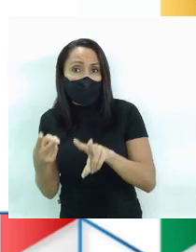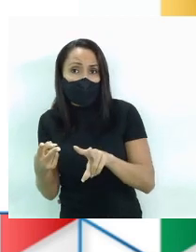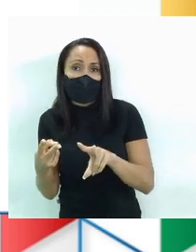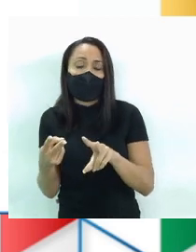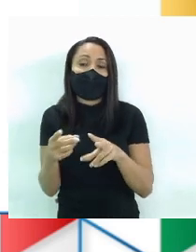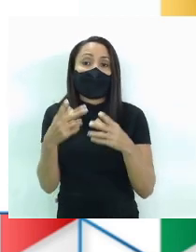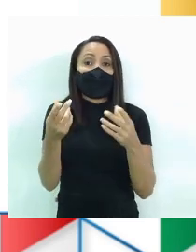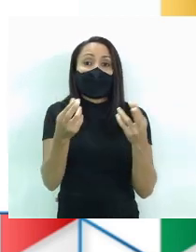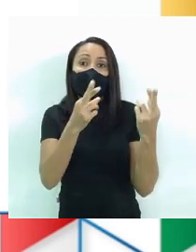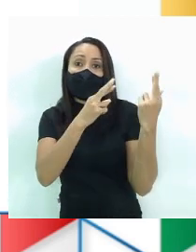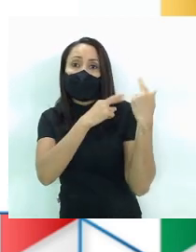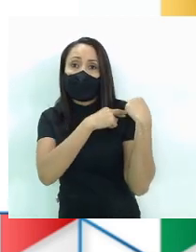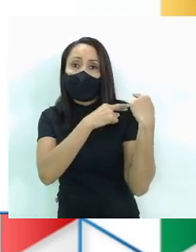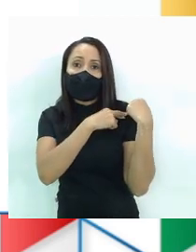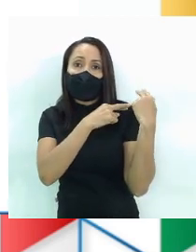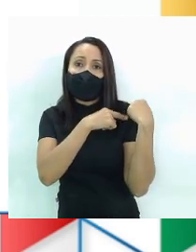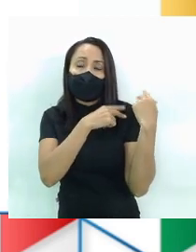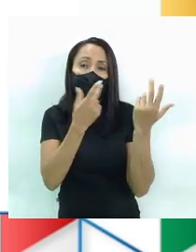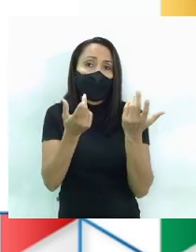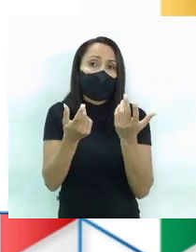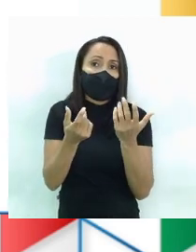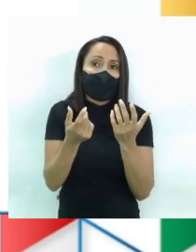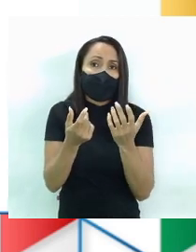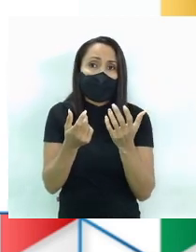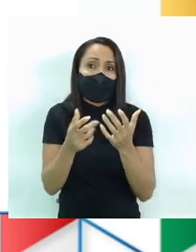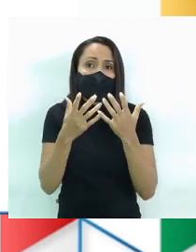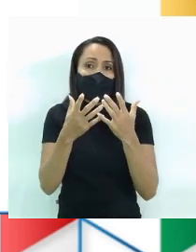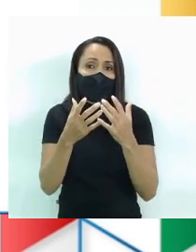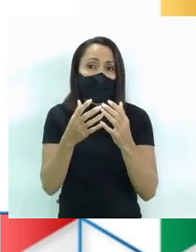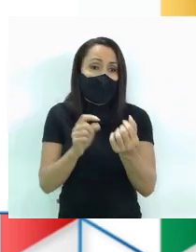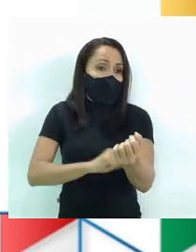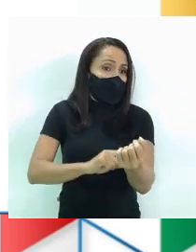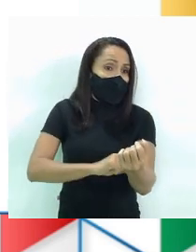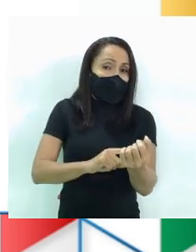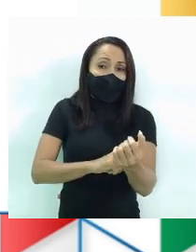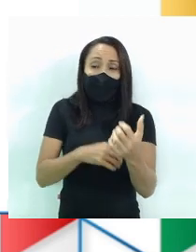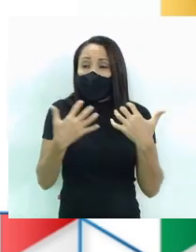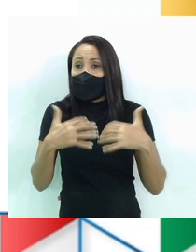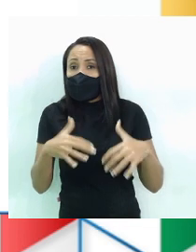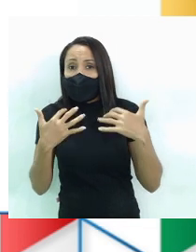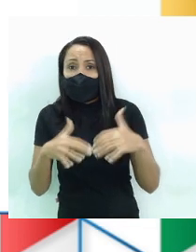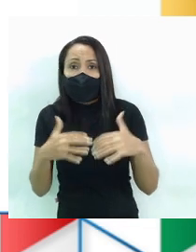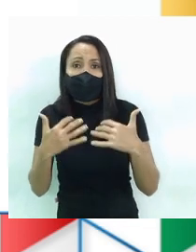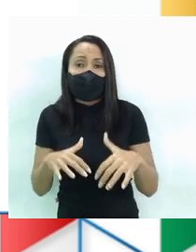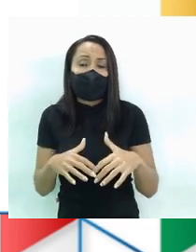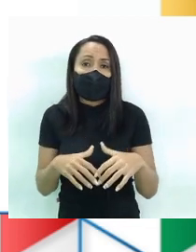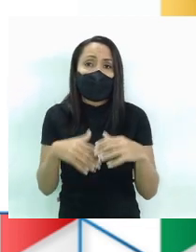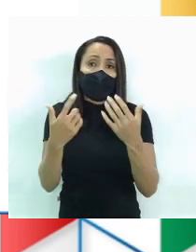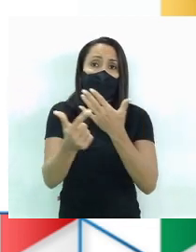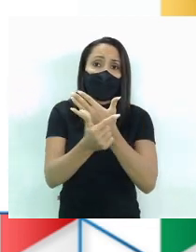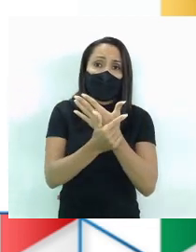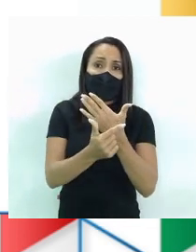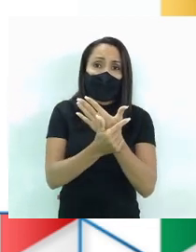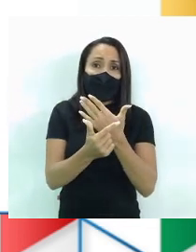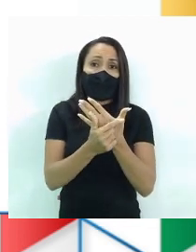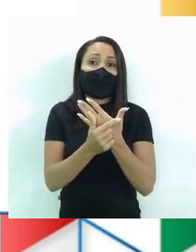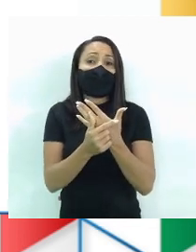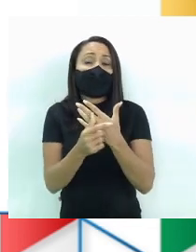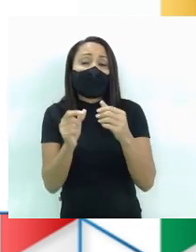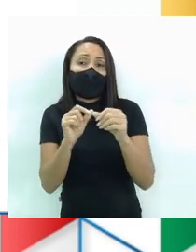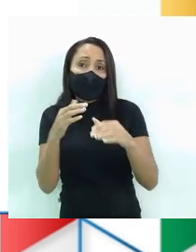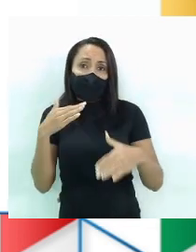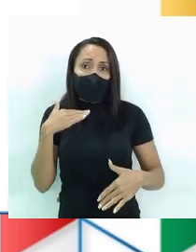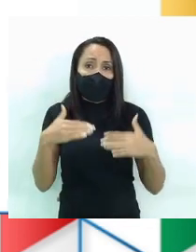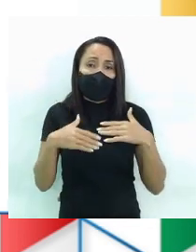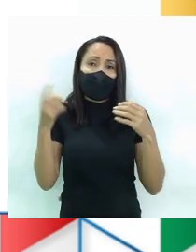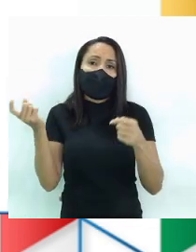que é responsável por reações de situações estressantes, e o parasimpático, responsável por funções que fazem o corpo